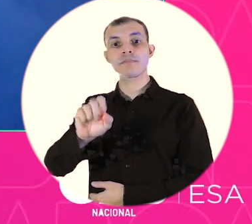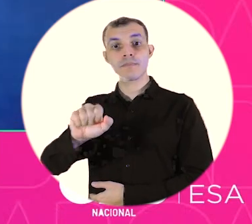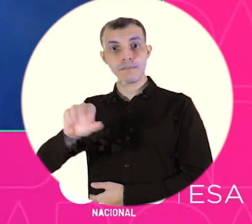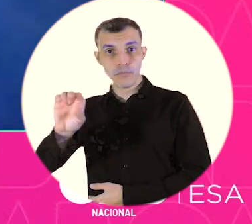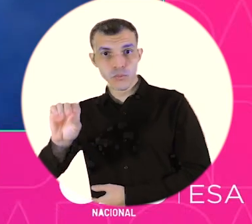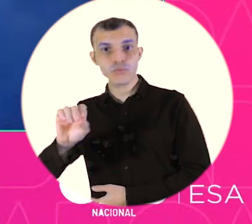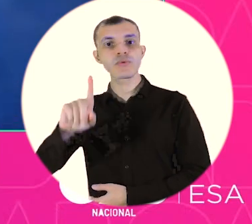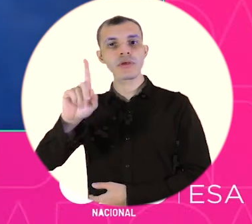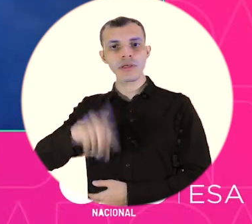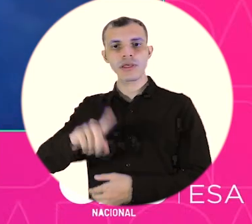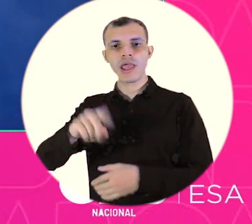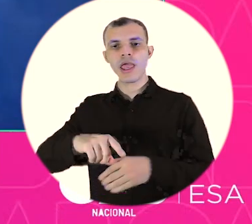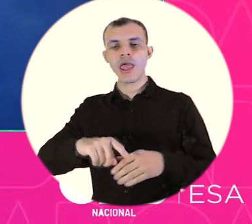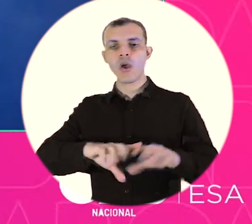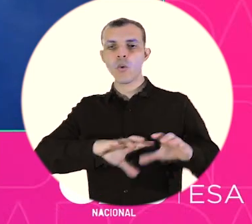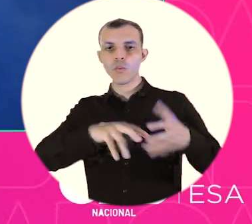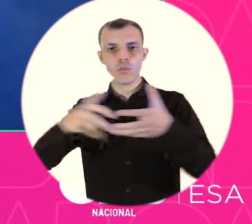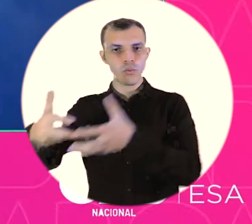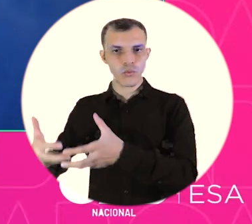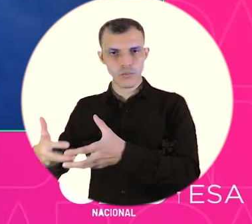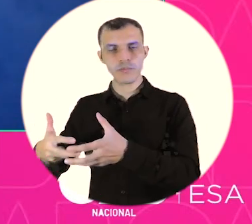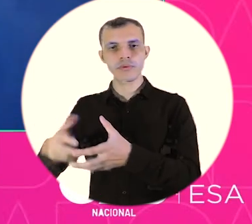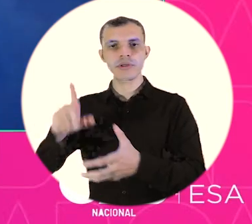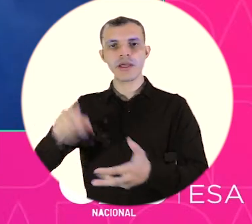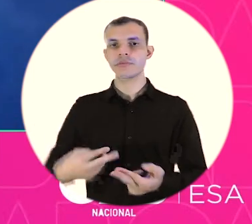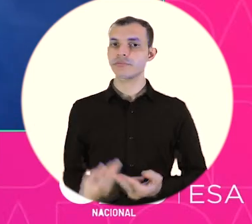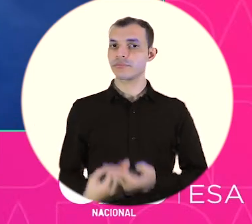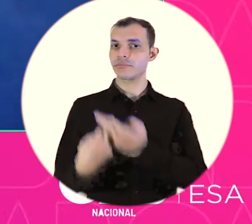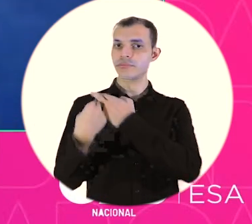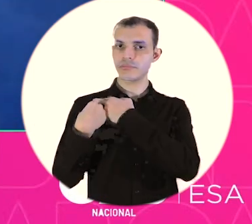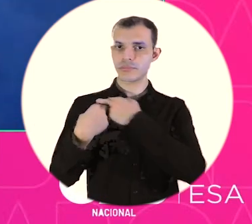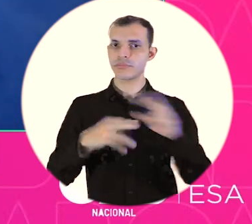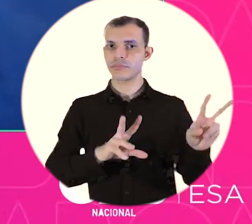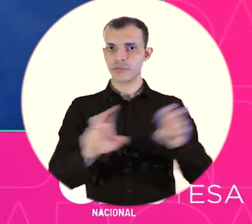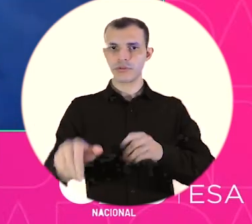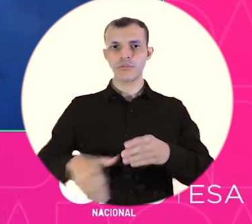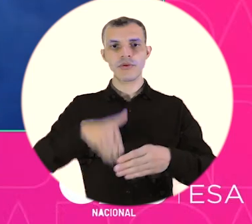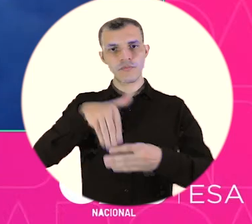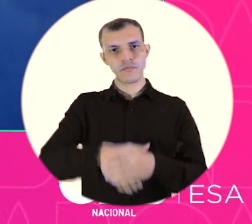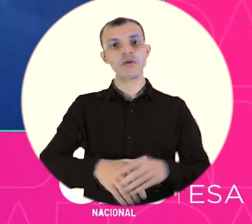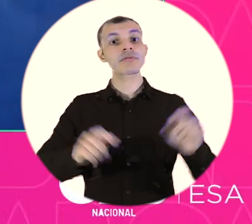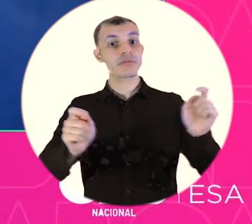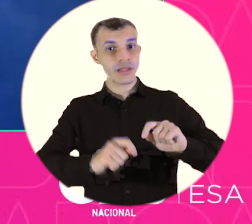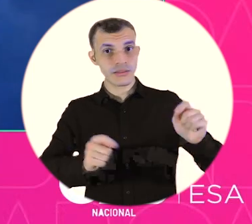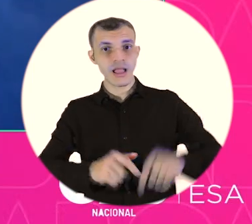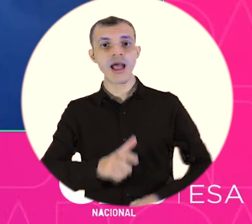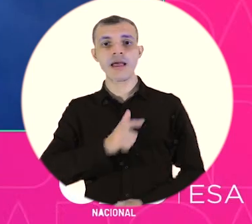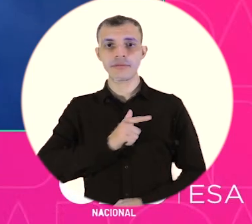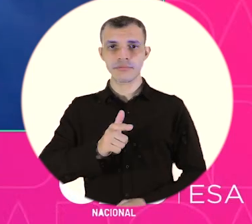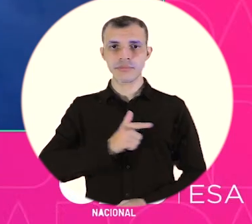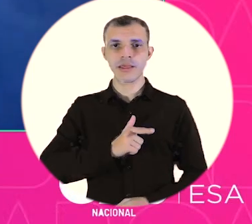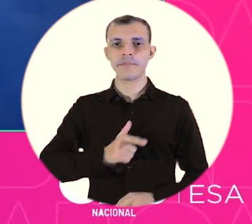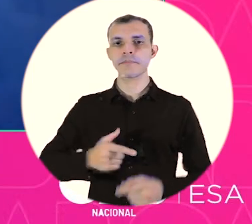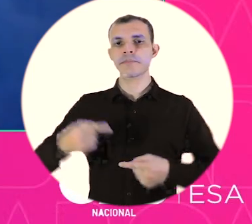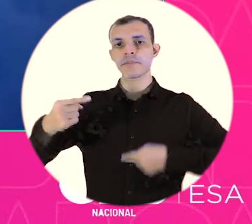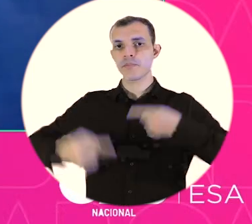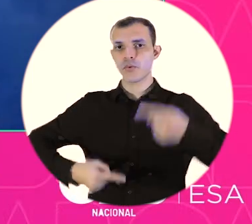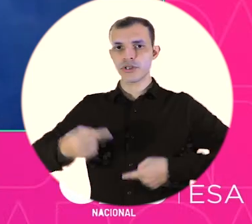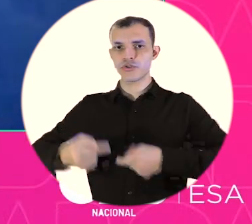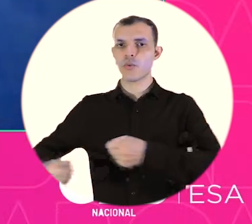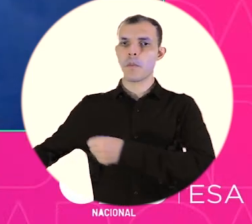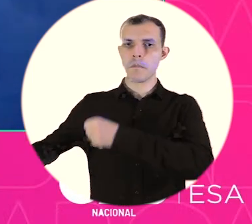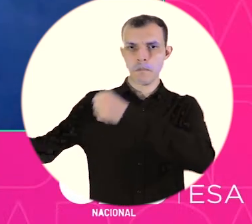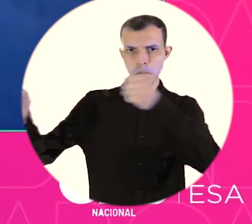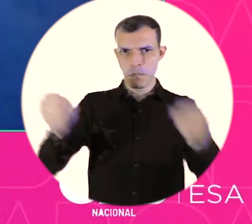outra categoria, né, que enseja responsabilização eleitoral, e aí a gente pode ter, né, abuso do